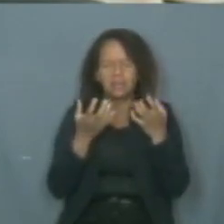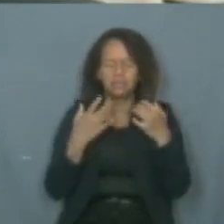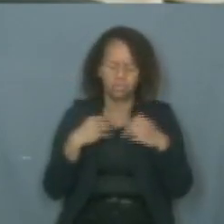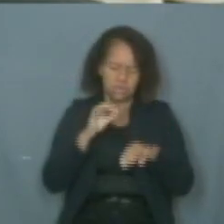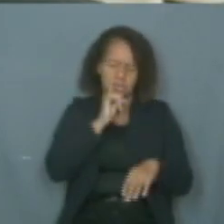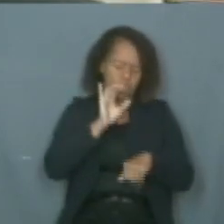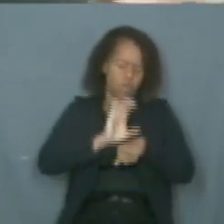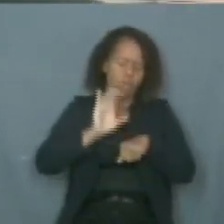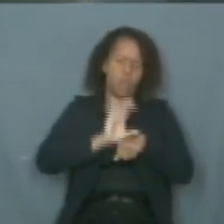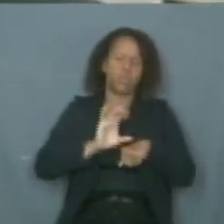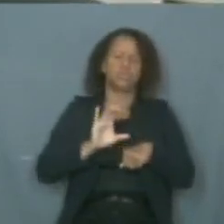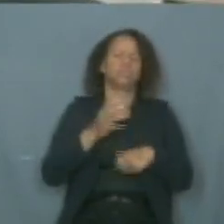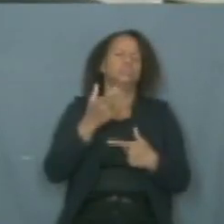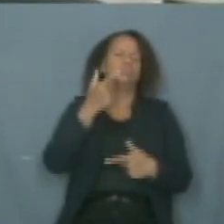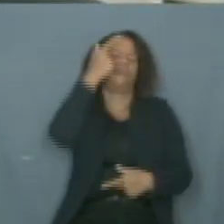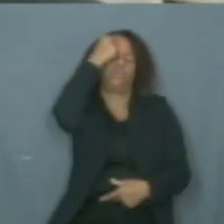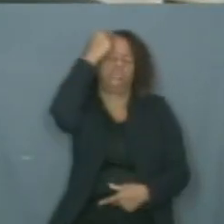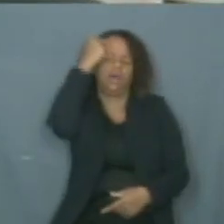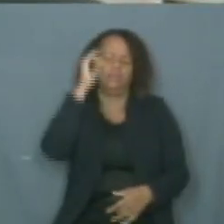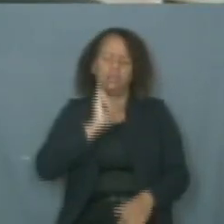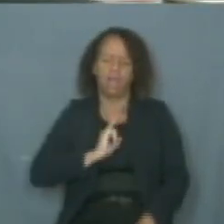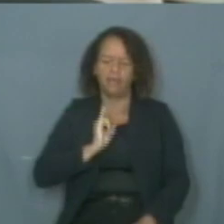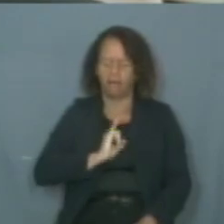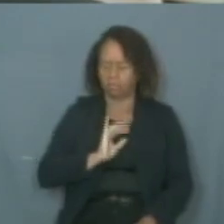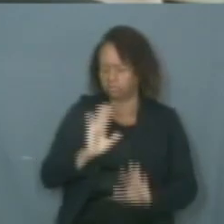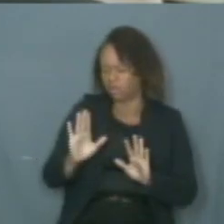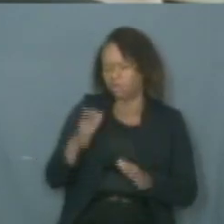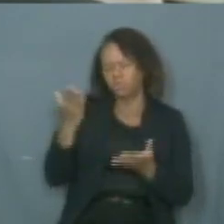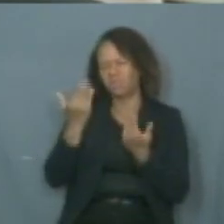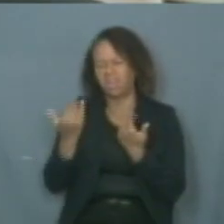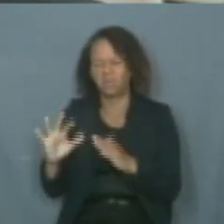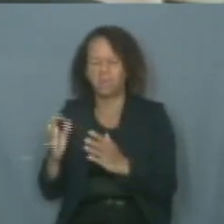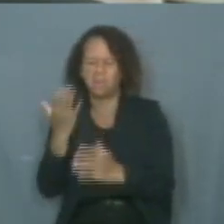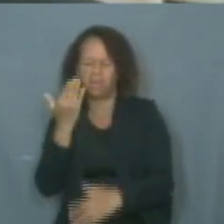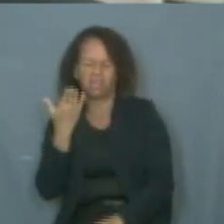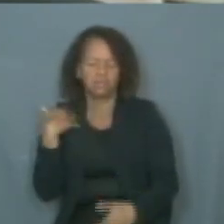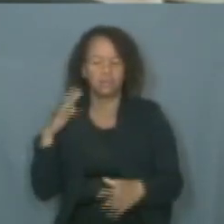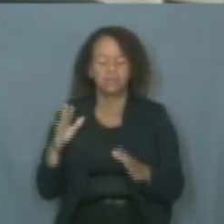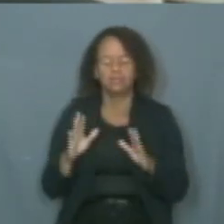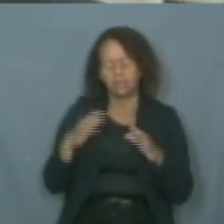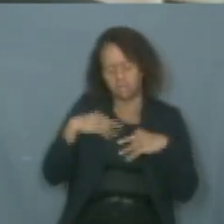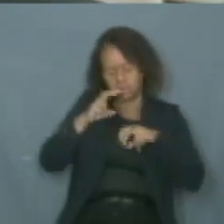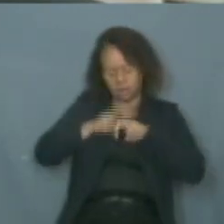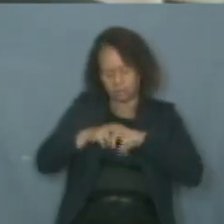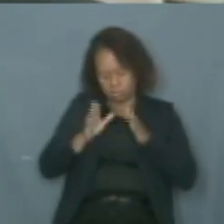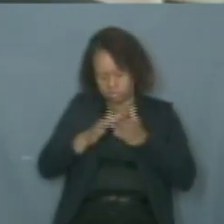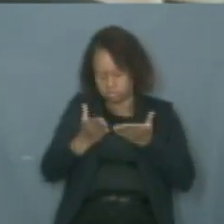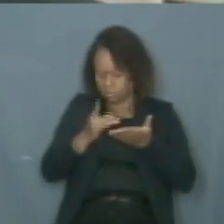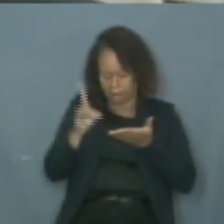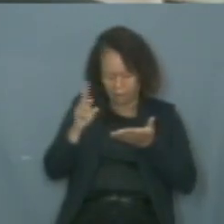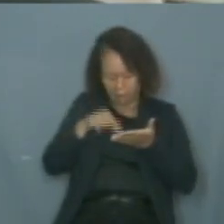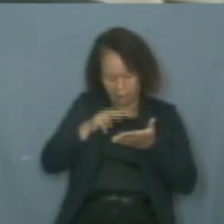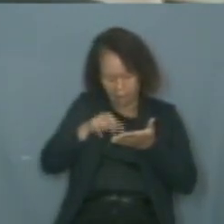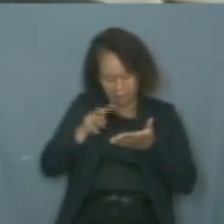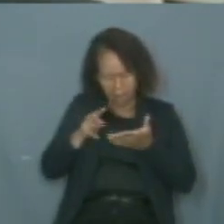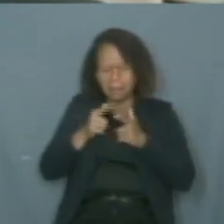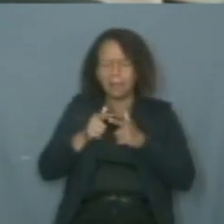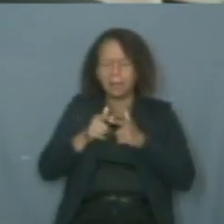na faculdade, deu um intervalo de uma hora para outra. Eu não quero ir lá comer na rua do lazer, não. Eu quero sentar e ler minha Bíblia. Qual é o